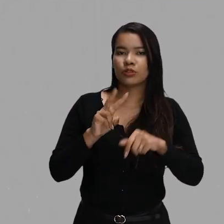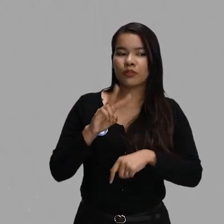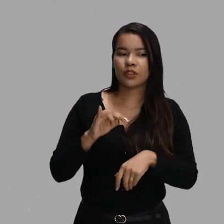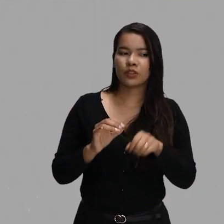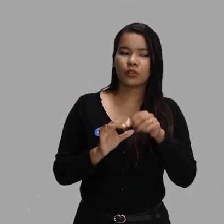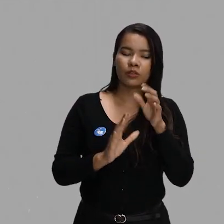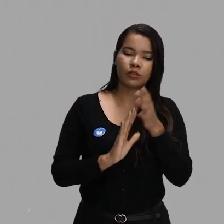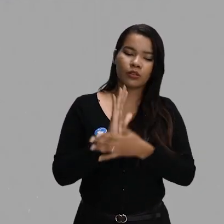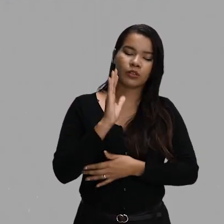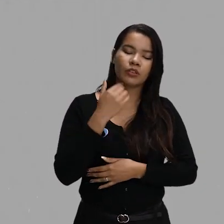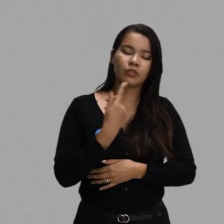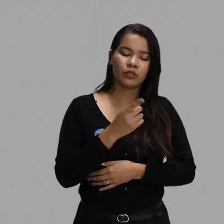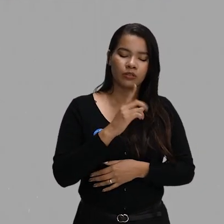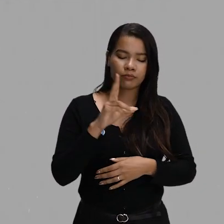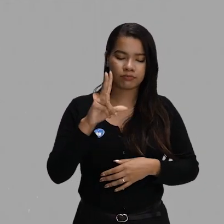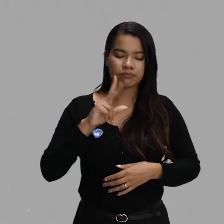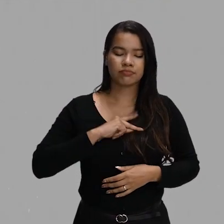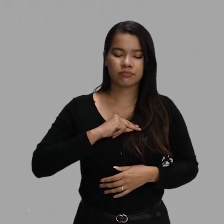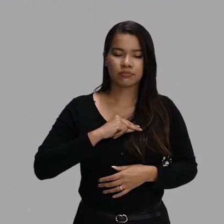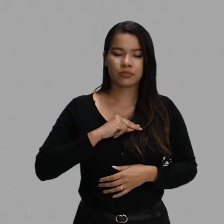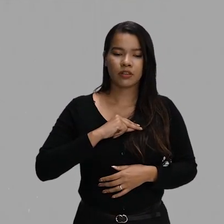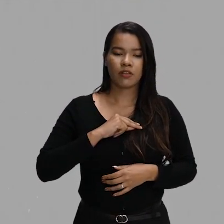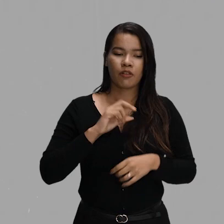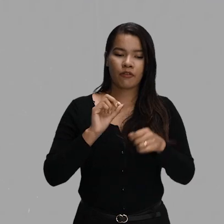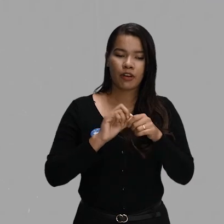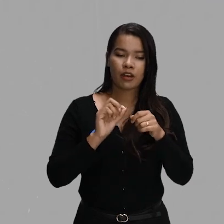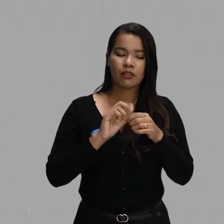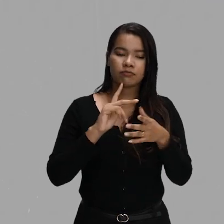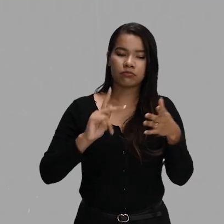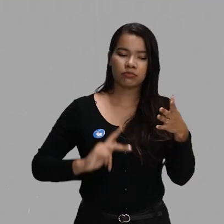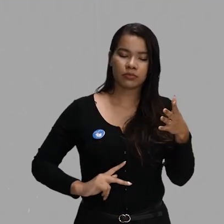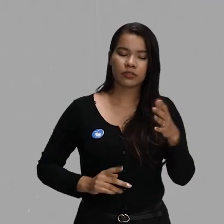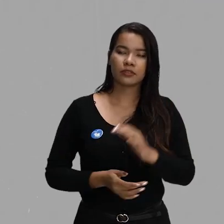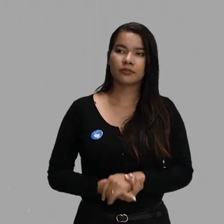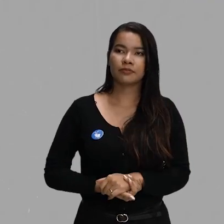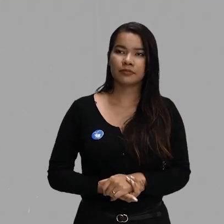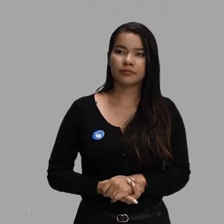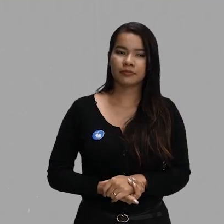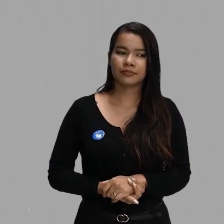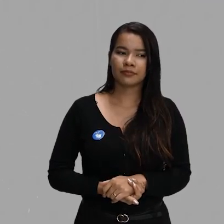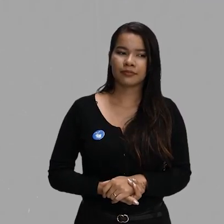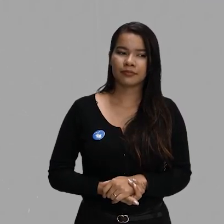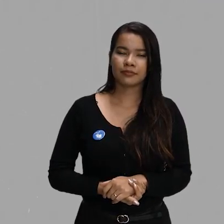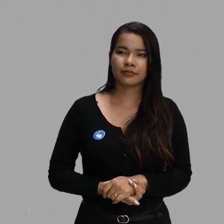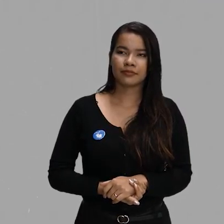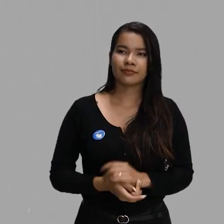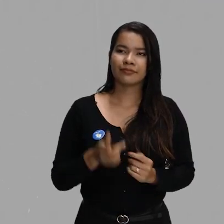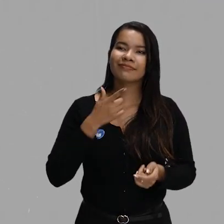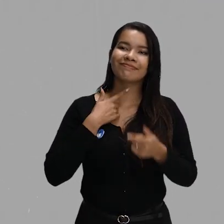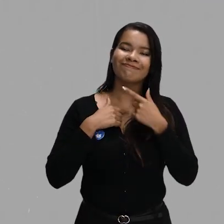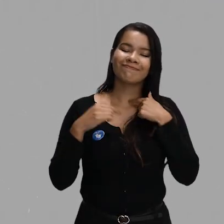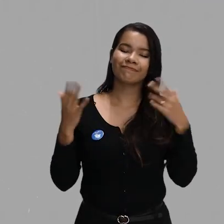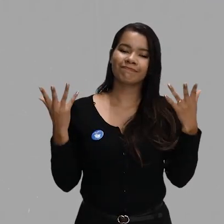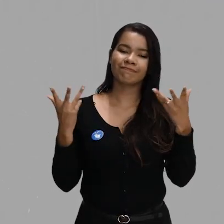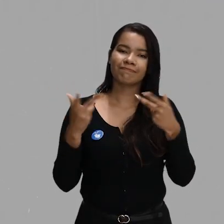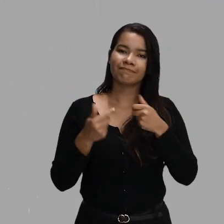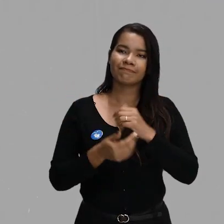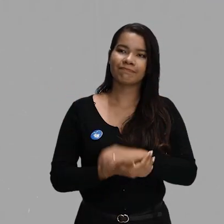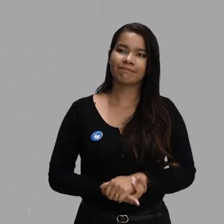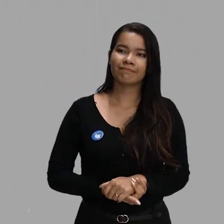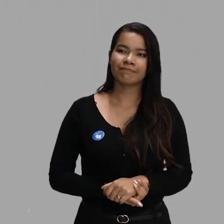construindo dentro de nós um fazer poético. Querendo ou não, esse desejo maravilhoso